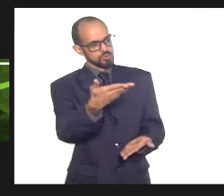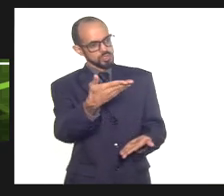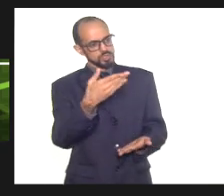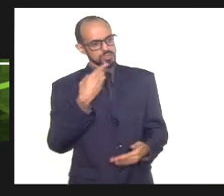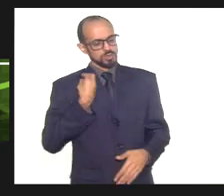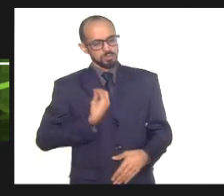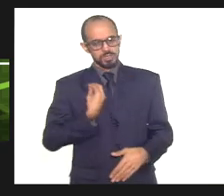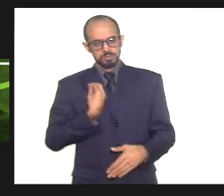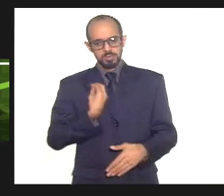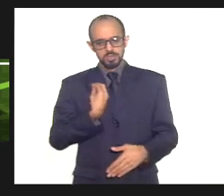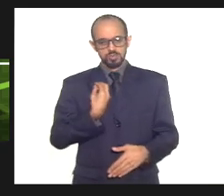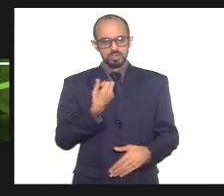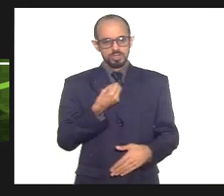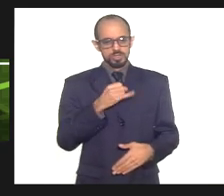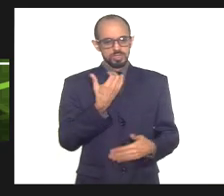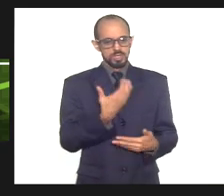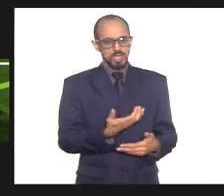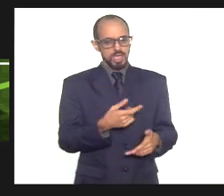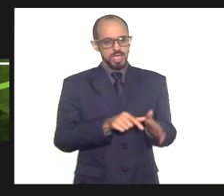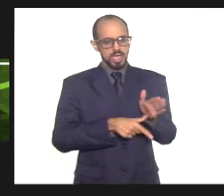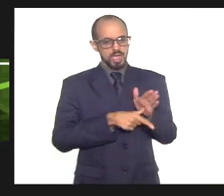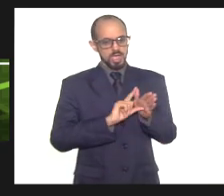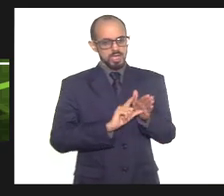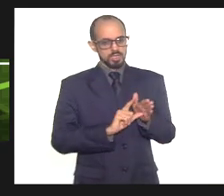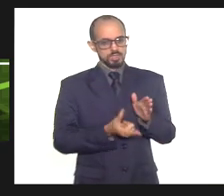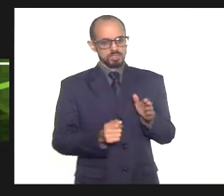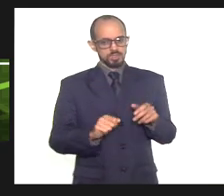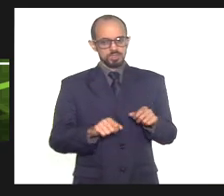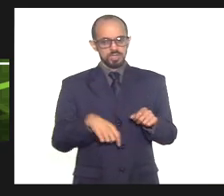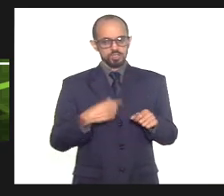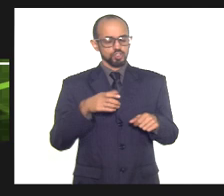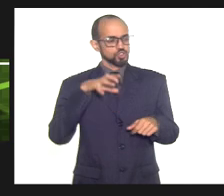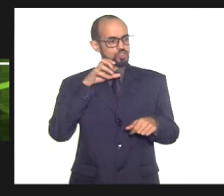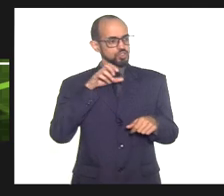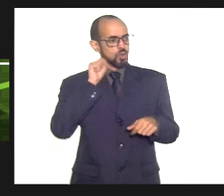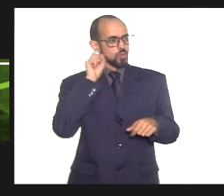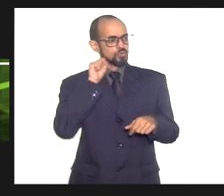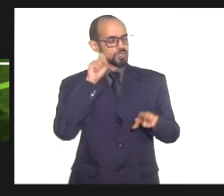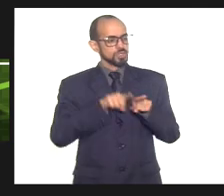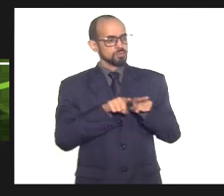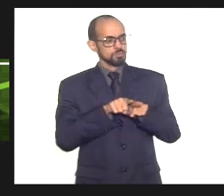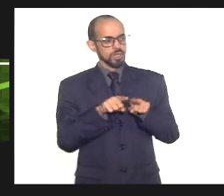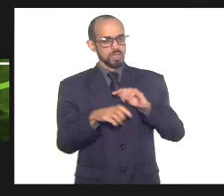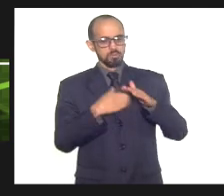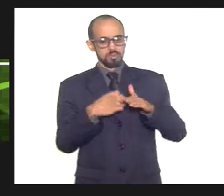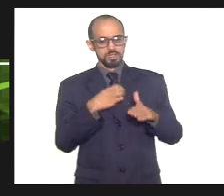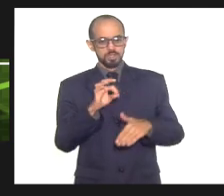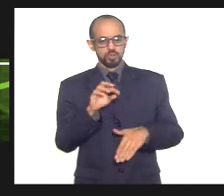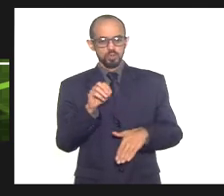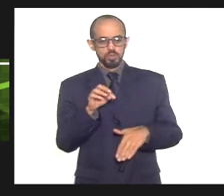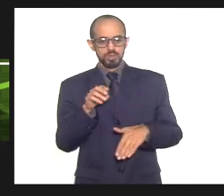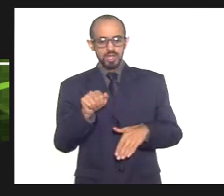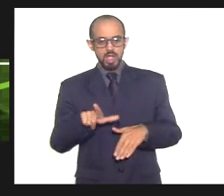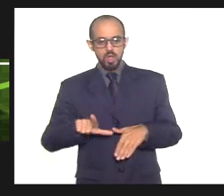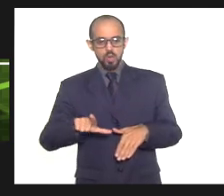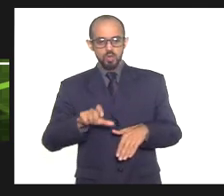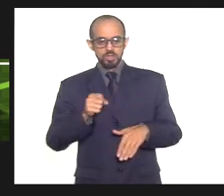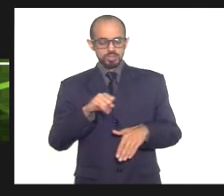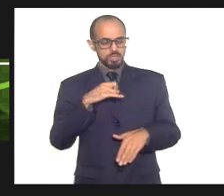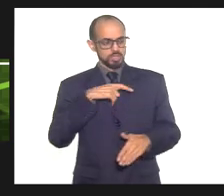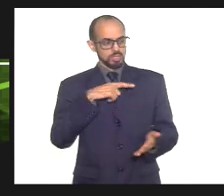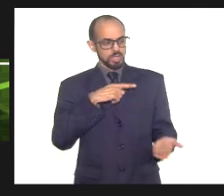que queira, antes da gente ouvir a total, porque depois ouviremos, poderemos perguntar a ambas, se tem